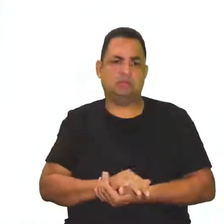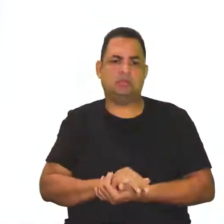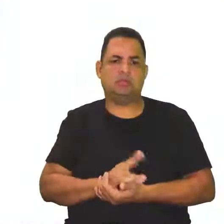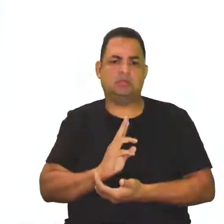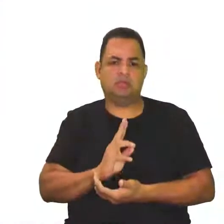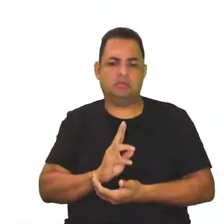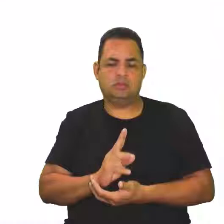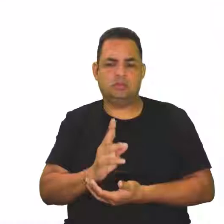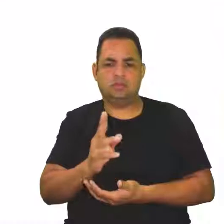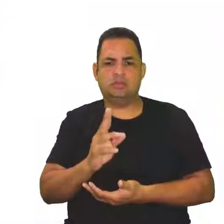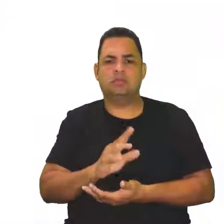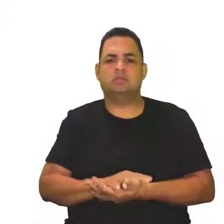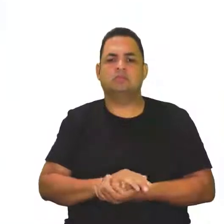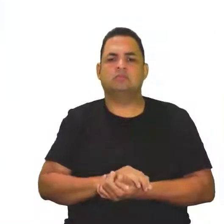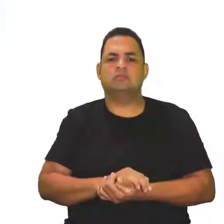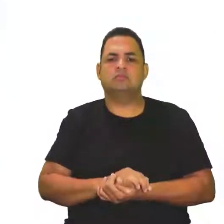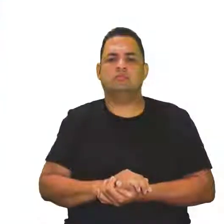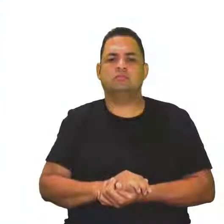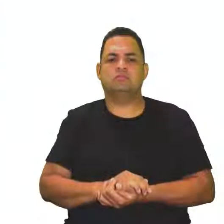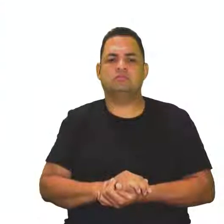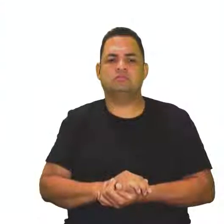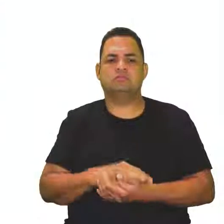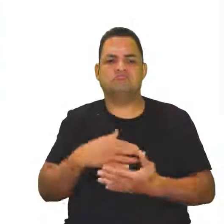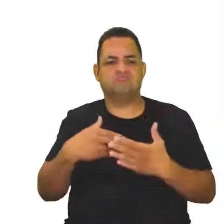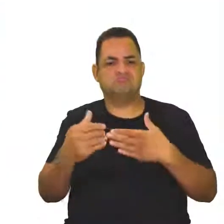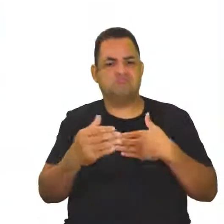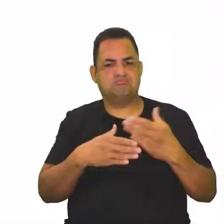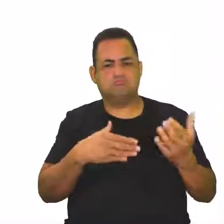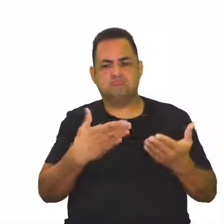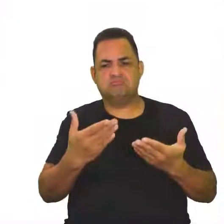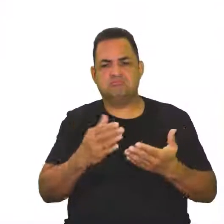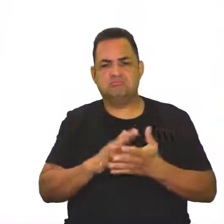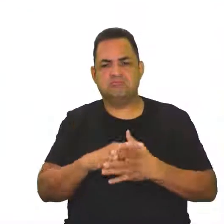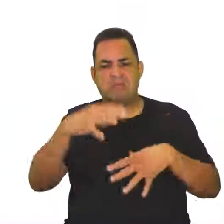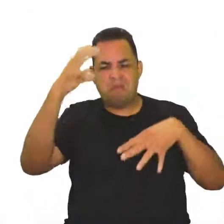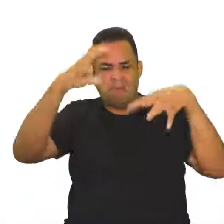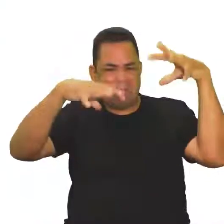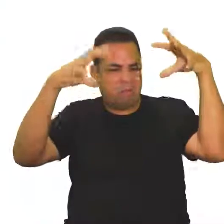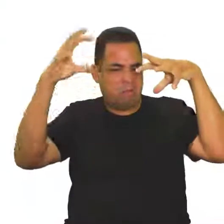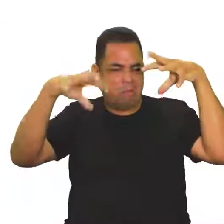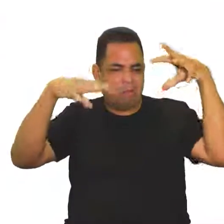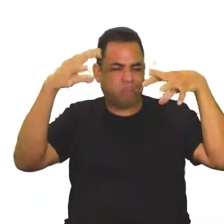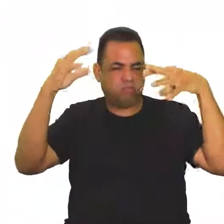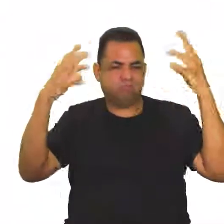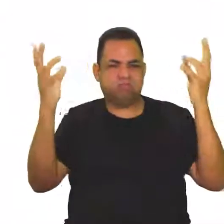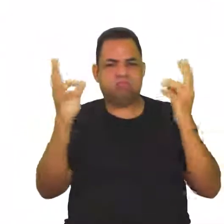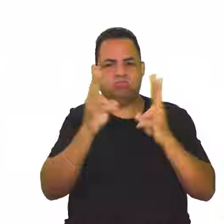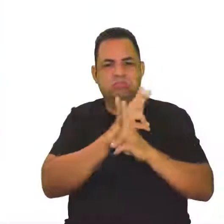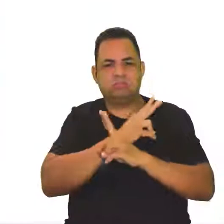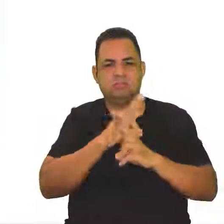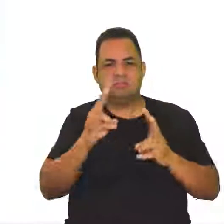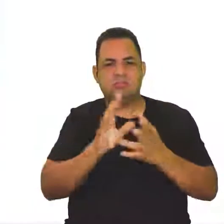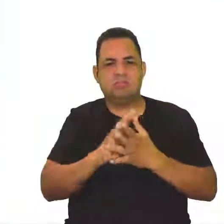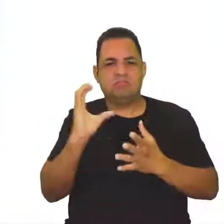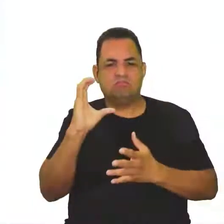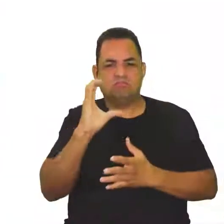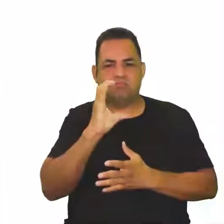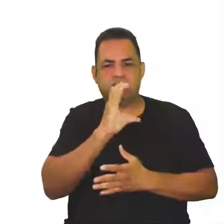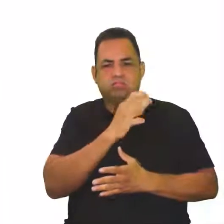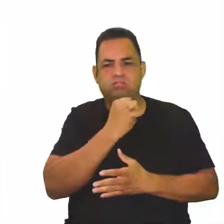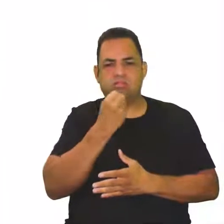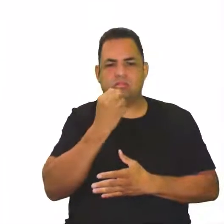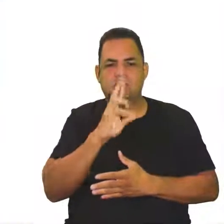Eles estão sempre presentes em qualquer trovoada. Aquecem localmente o